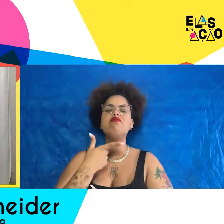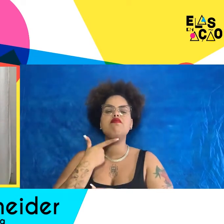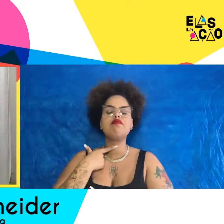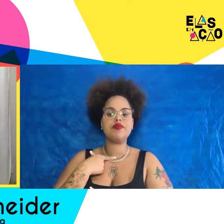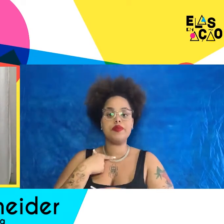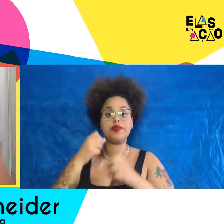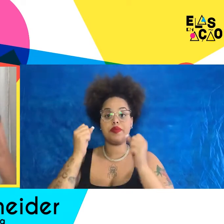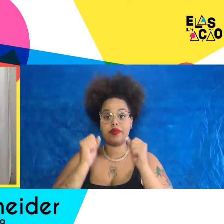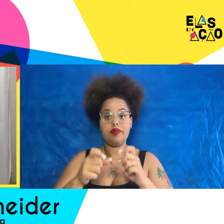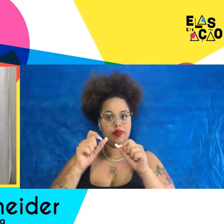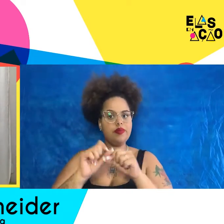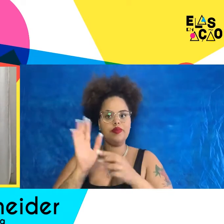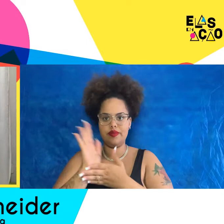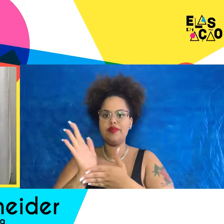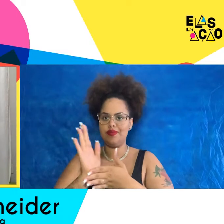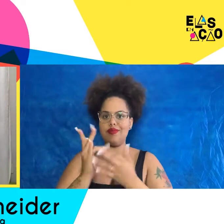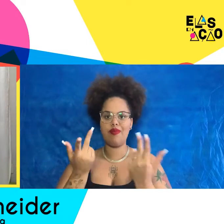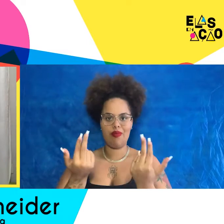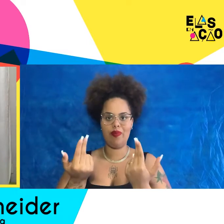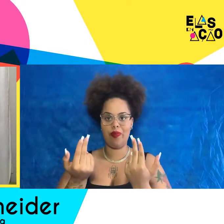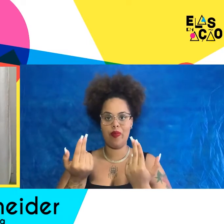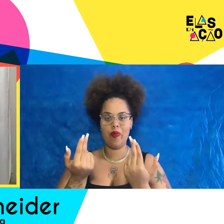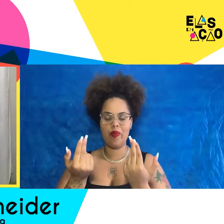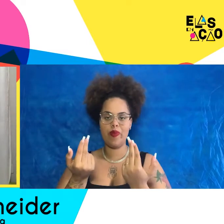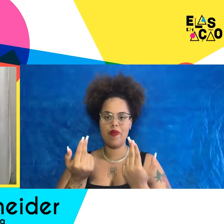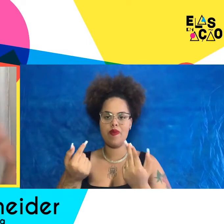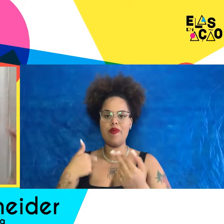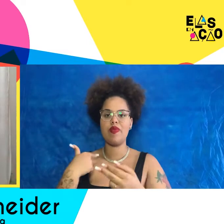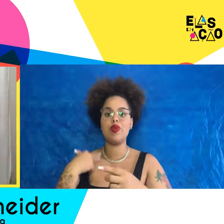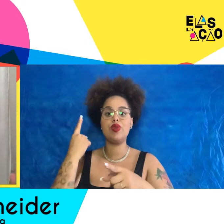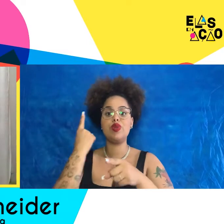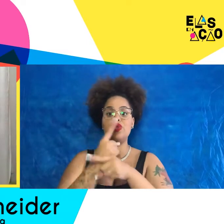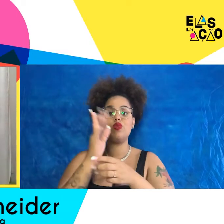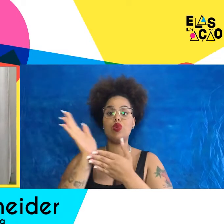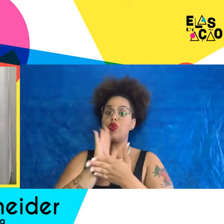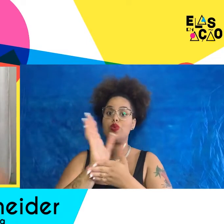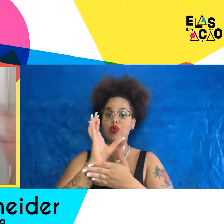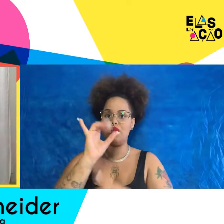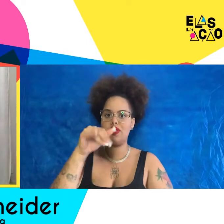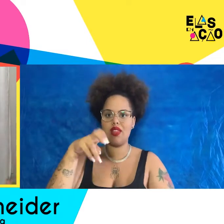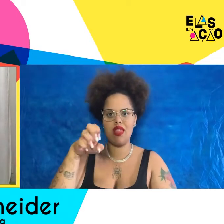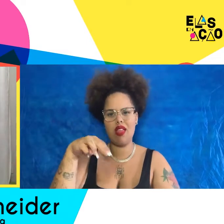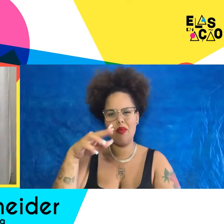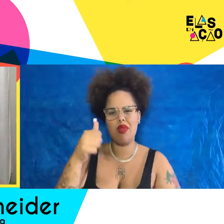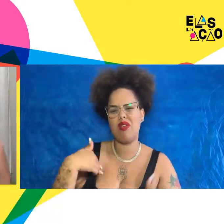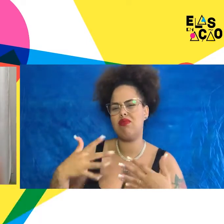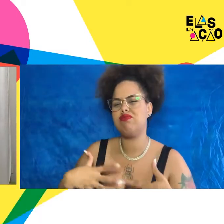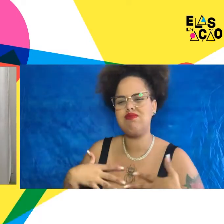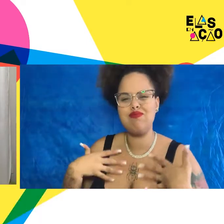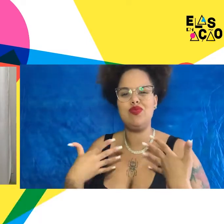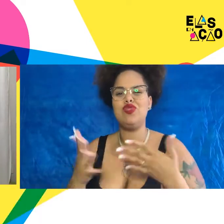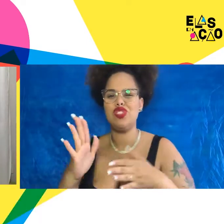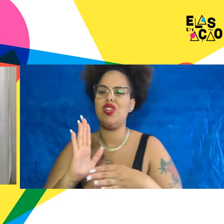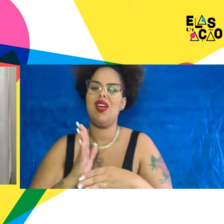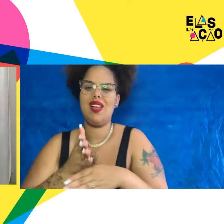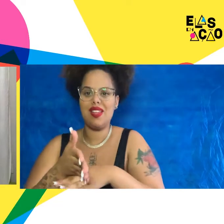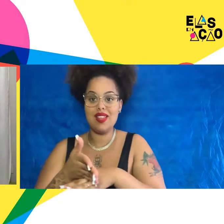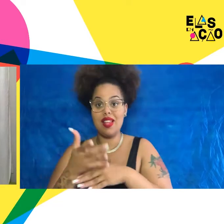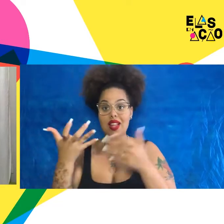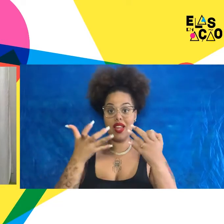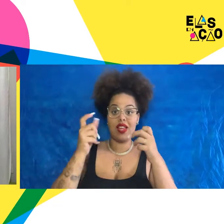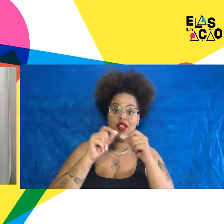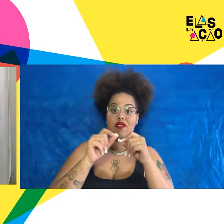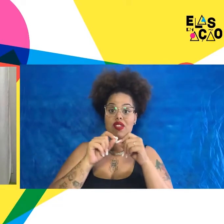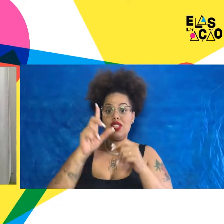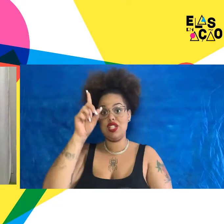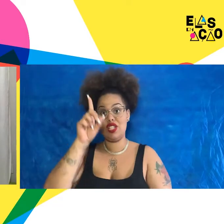louca de poder fazer filme também. E aí eu descobri o curso de cinema, me apaixonei ainda mais, já entrei lá querendo fazer